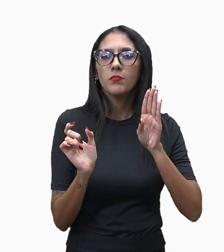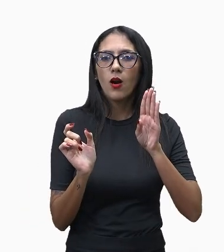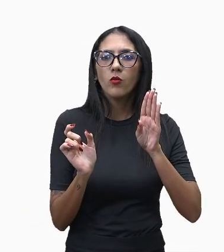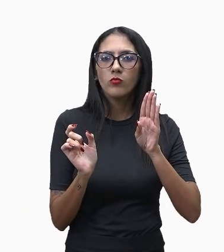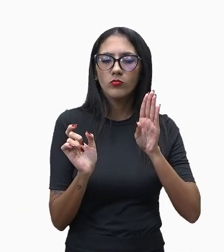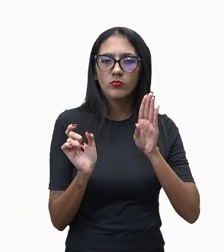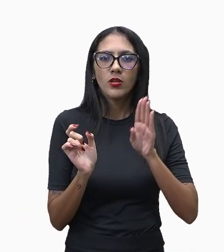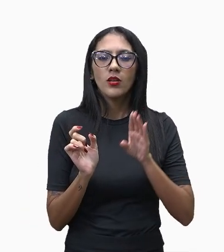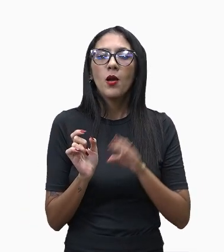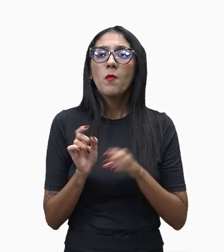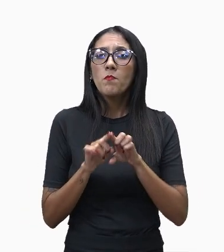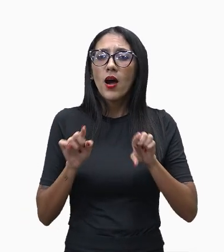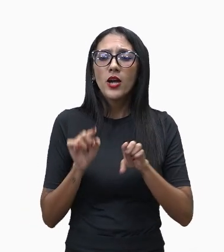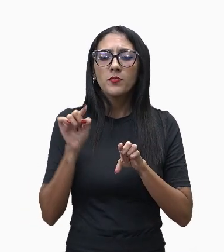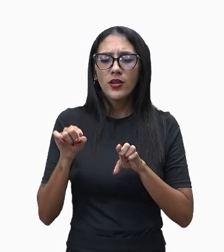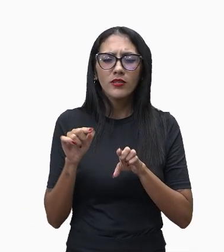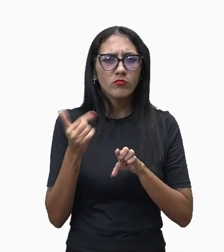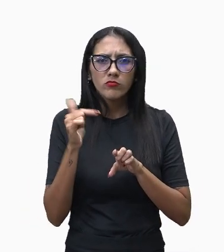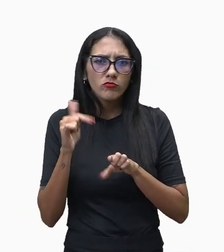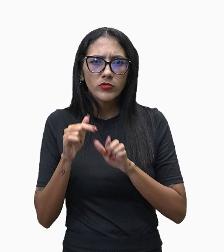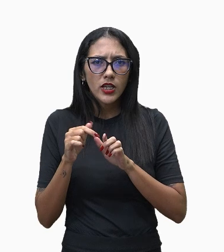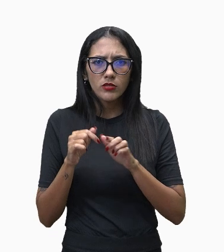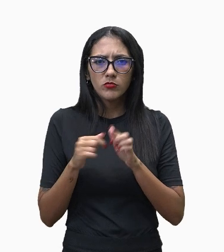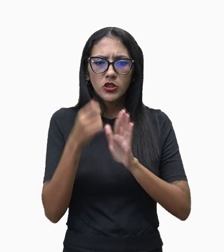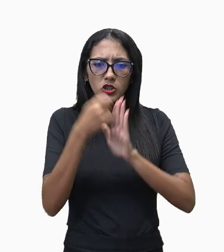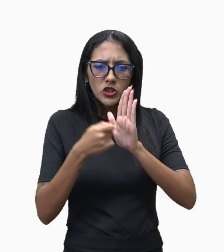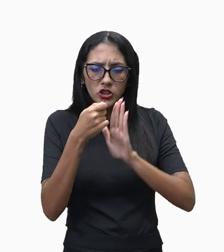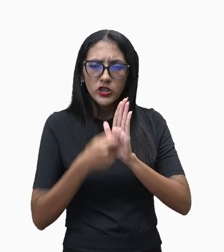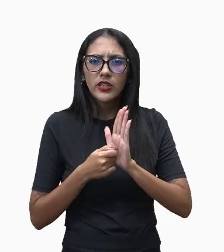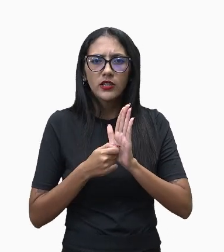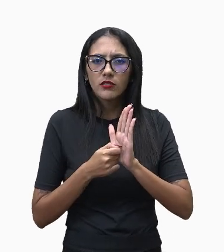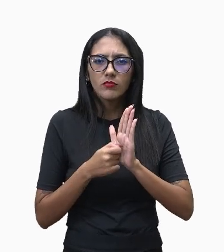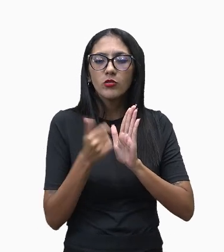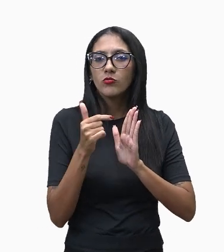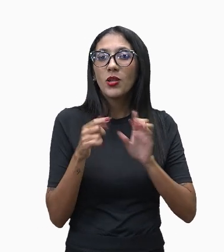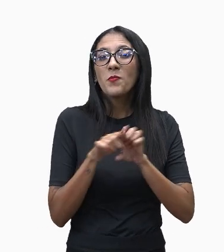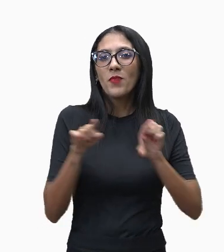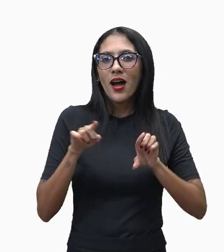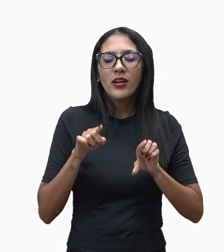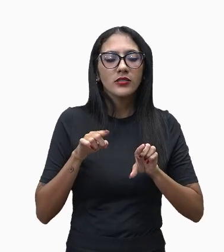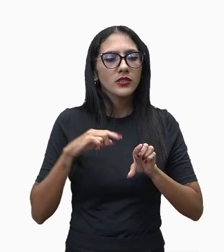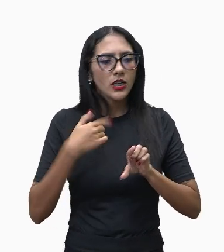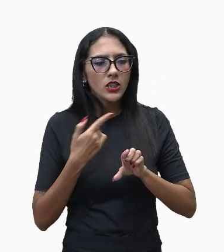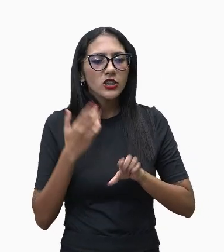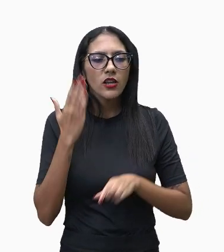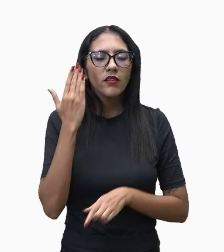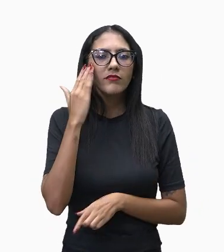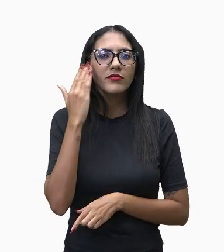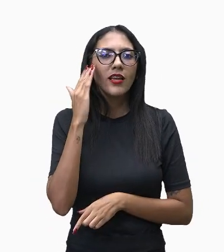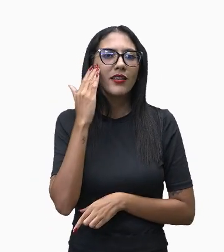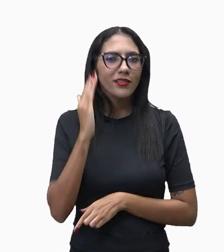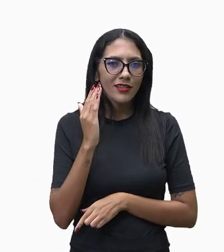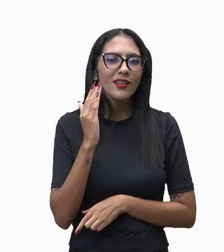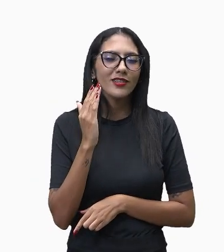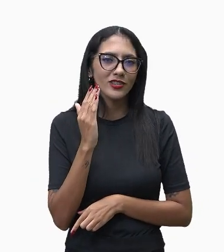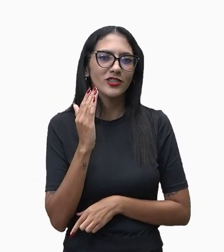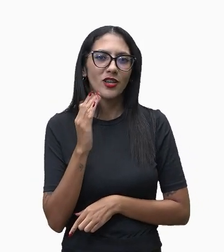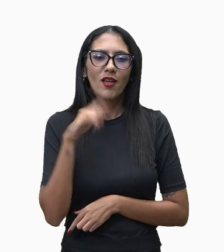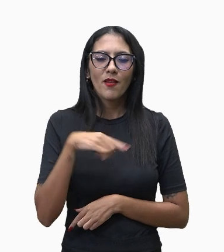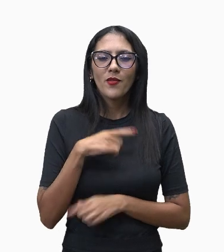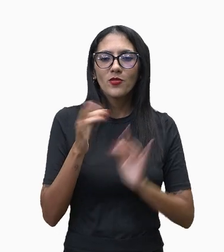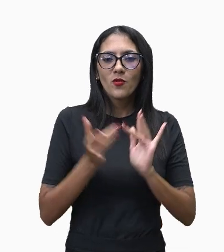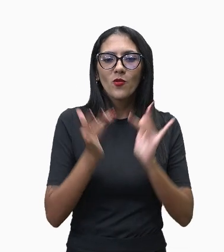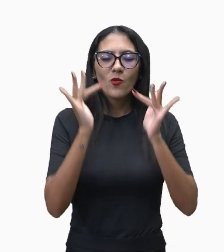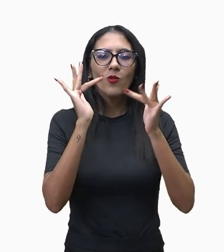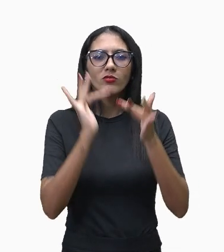escrita, mas tem todo um contexto ali naquela situação do meu texto que me permite compreender o que se